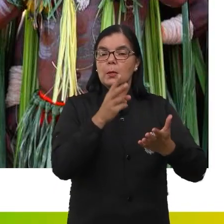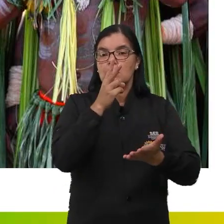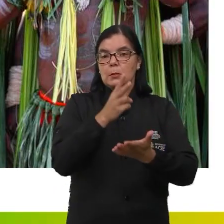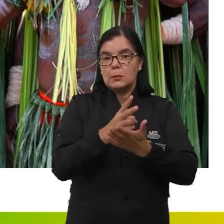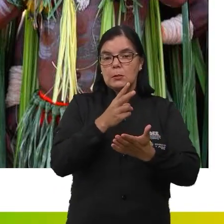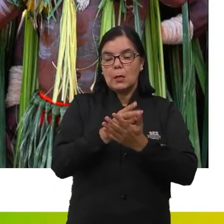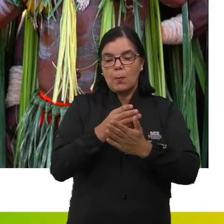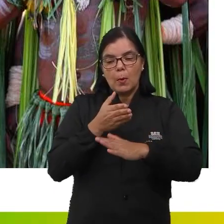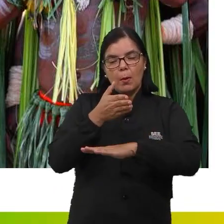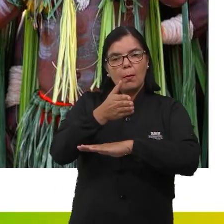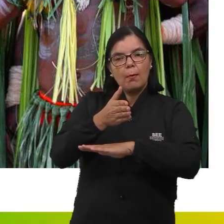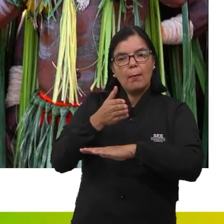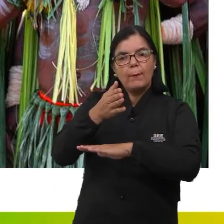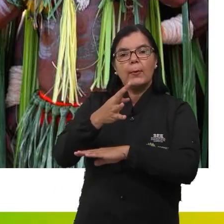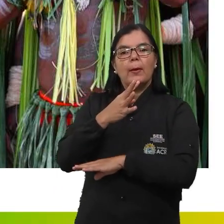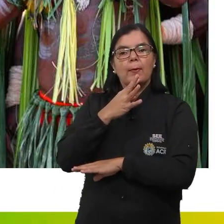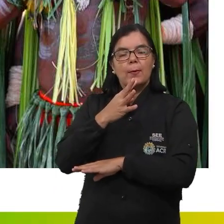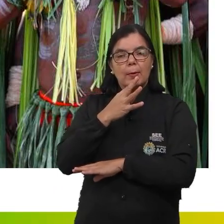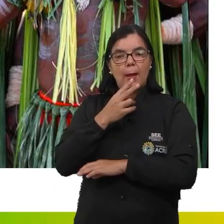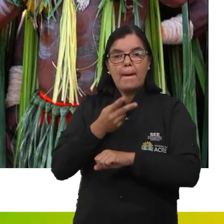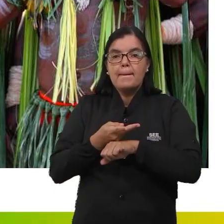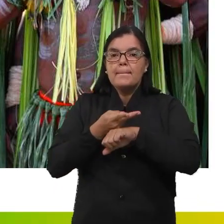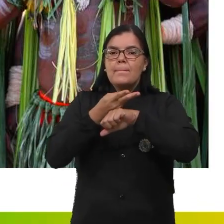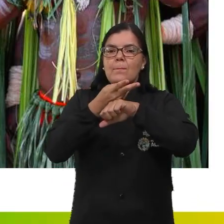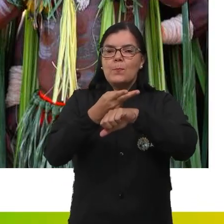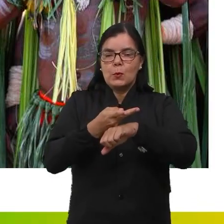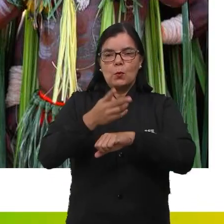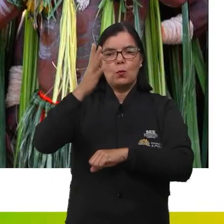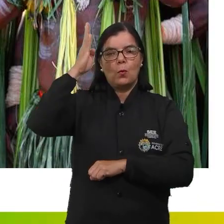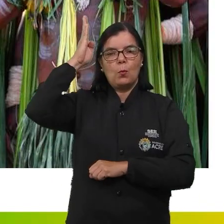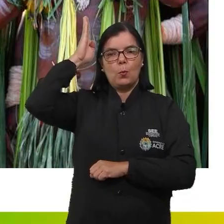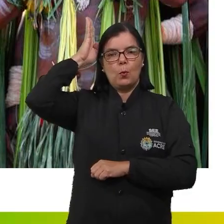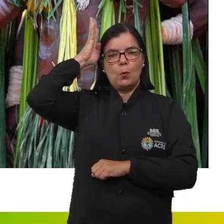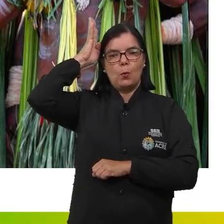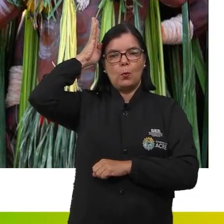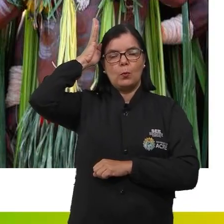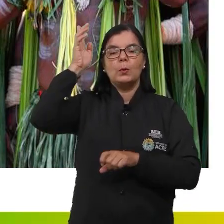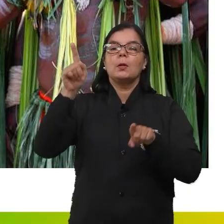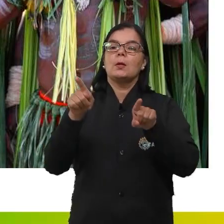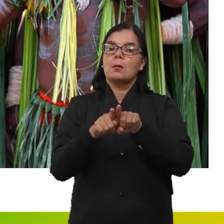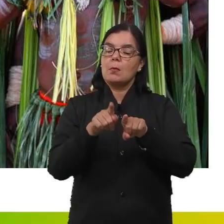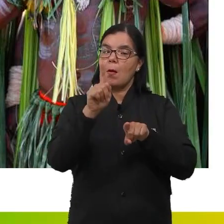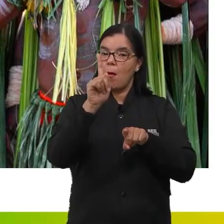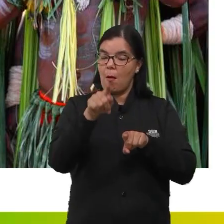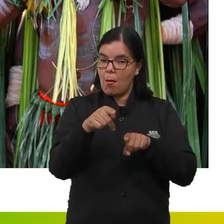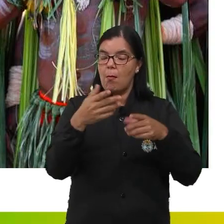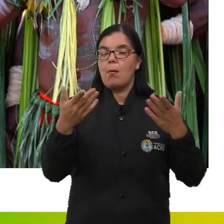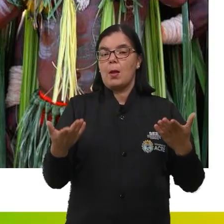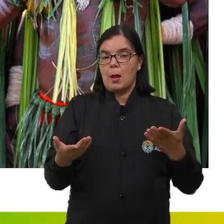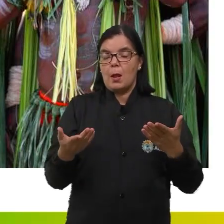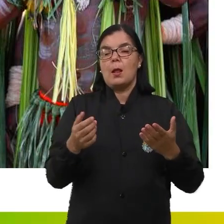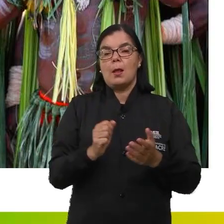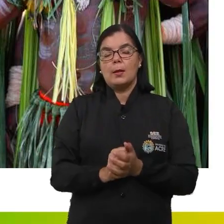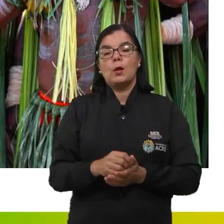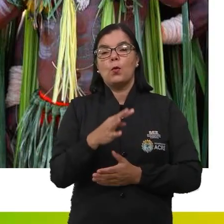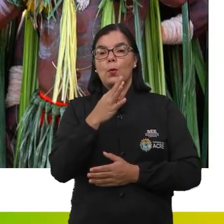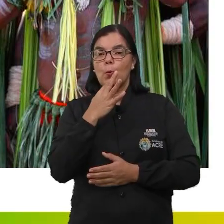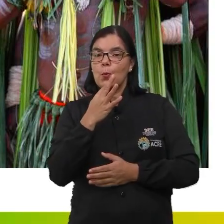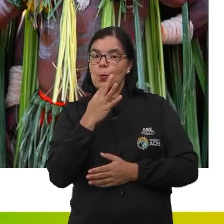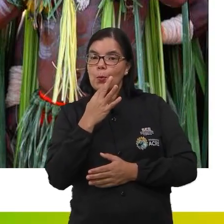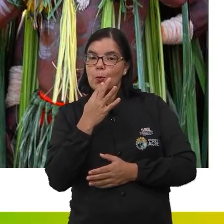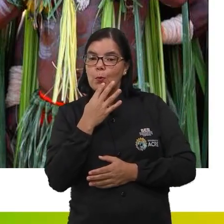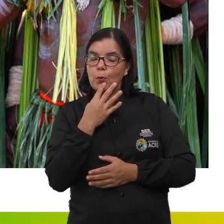vai conhecer a tribo, procura sempre essa figura do pajé, que é ele quem detém também esse